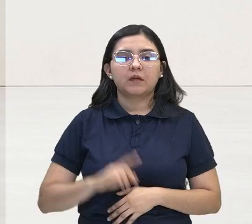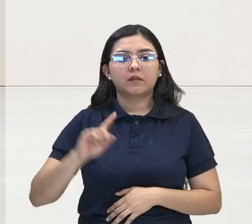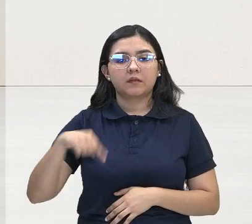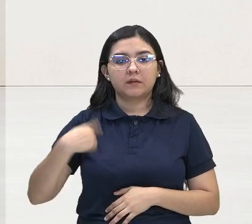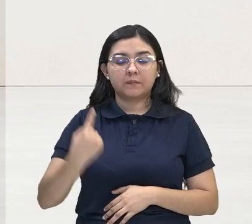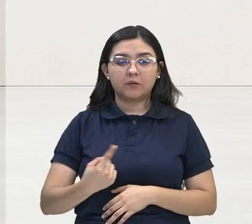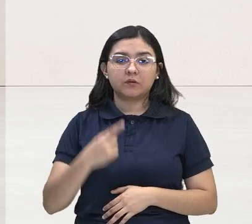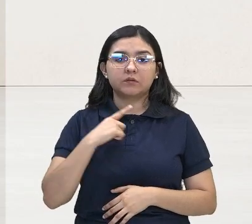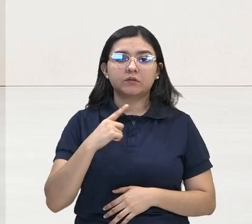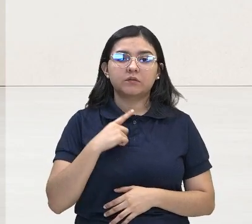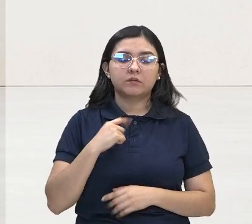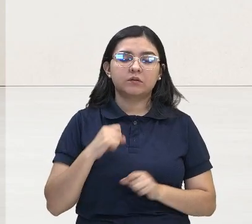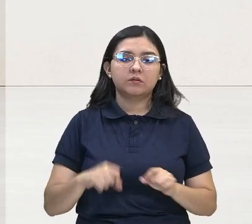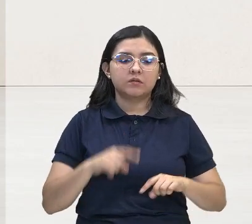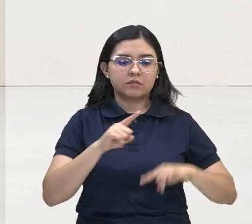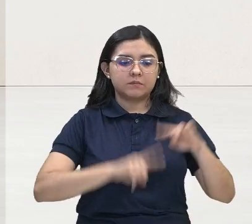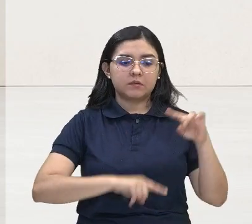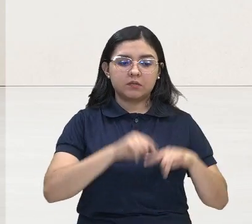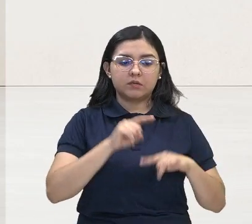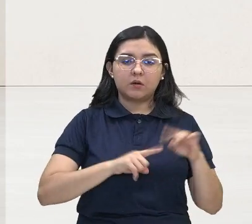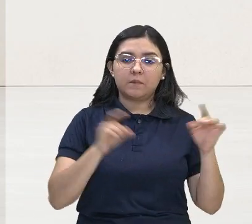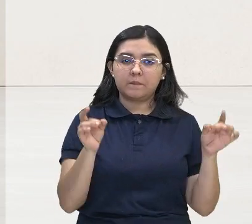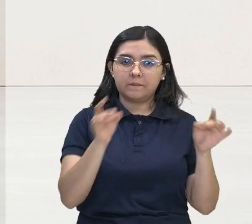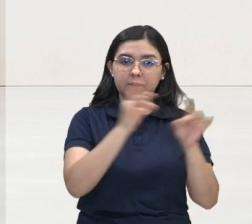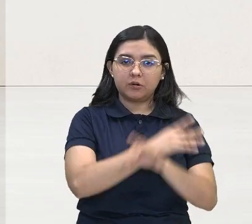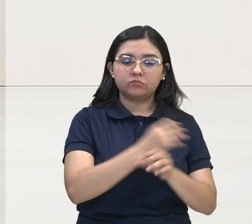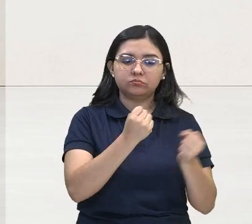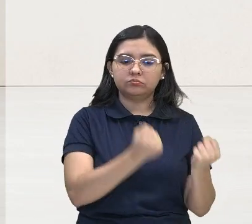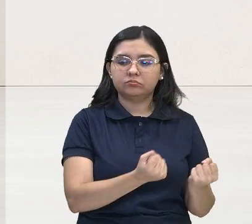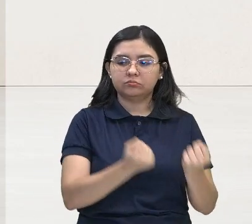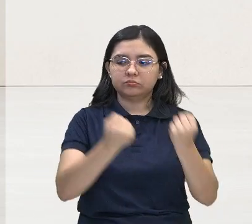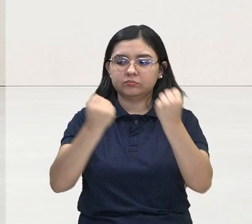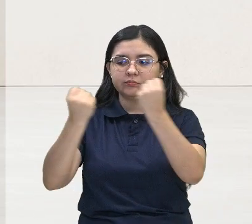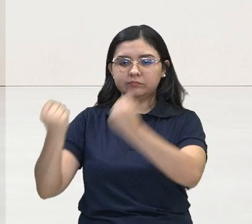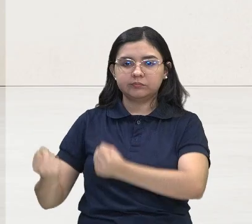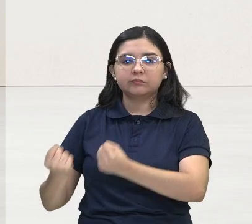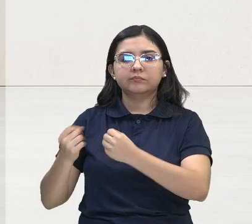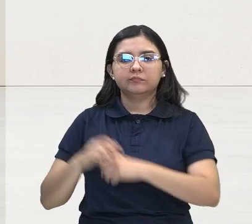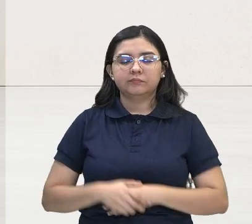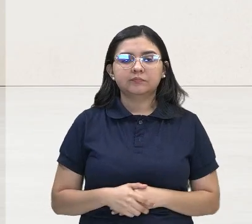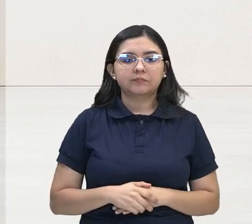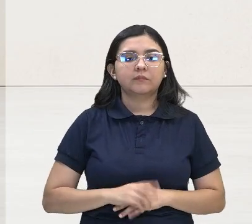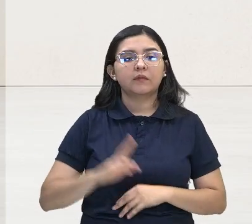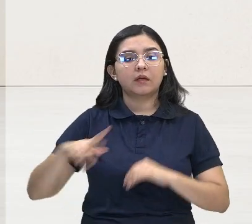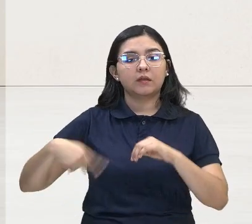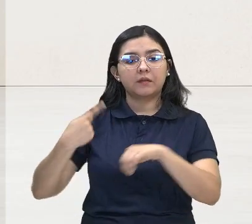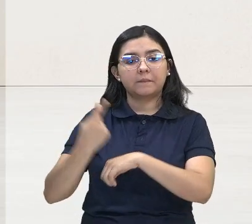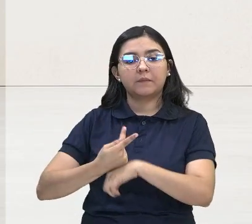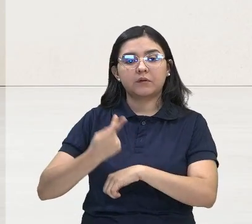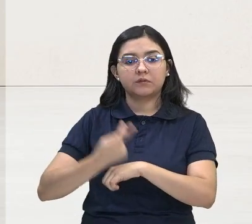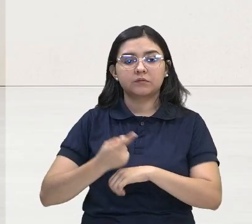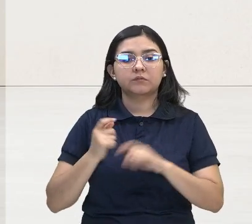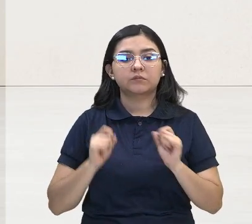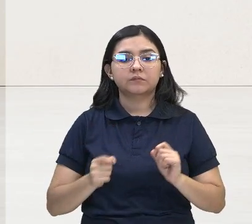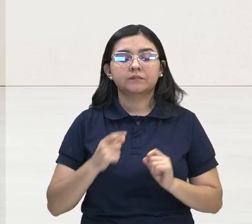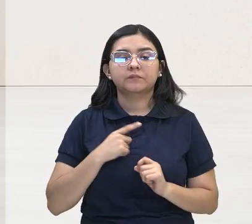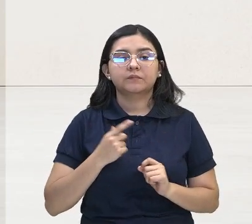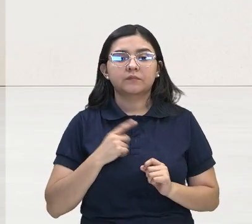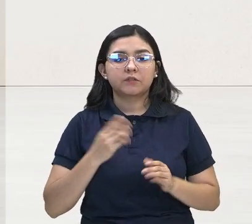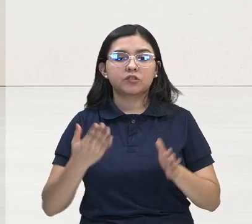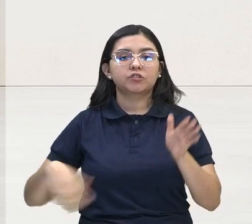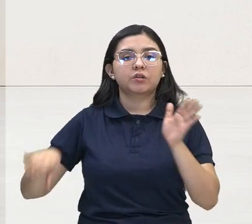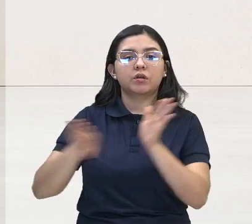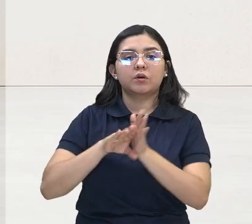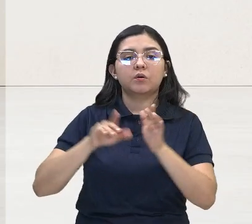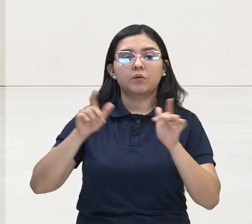O transporte, para levar isso até as pessoas. Depois do transporte, chegam as pessoas e olha